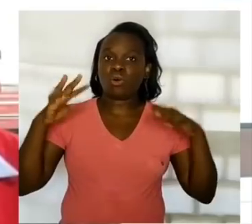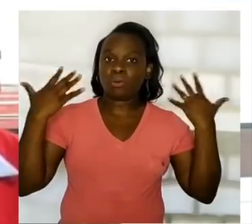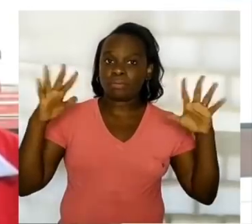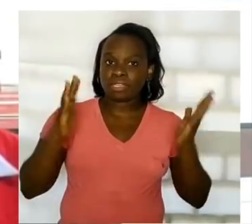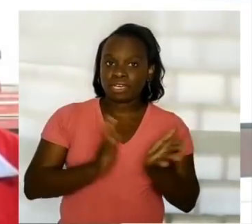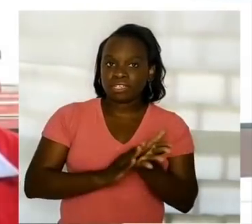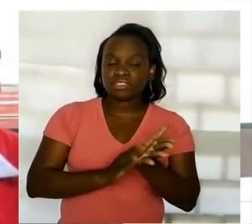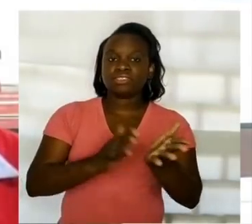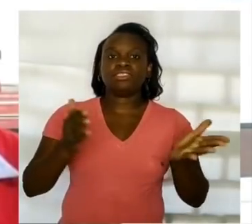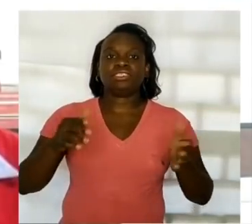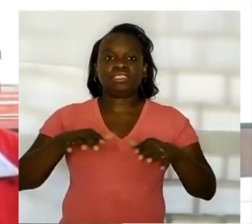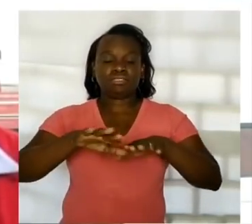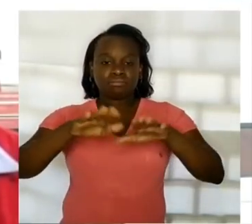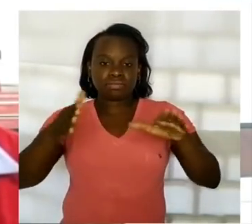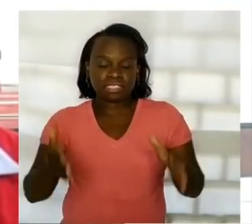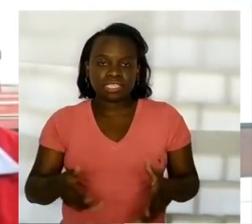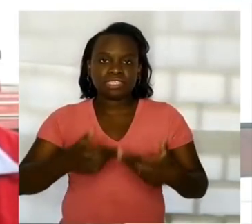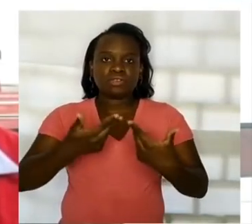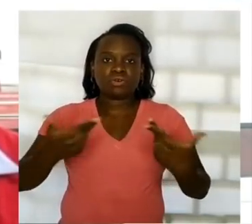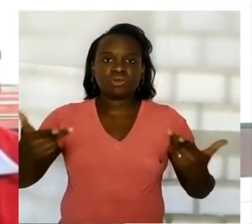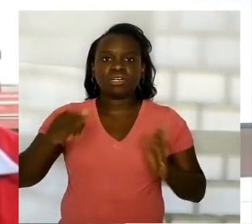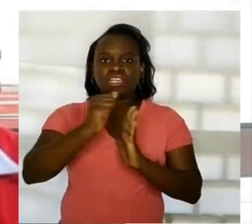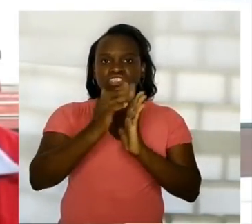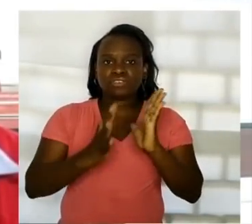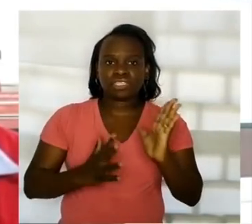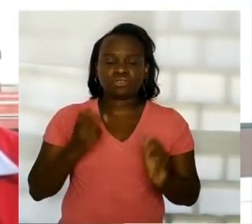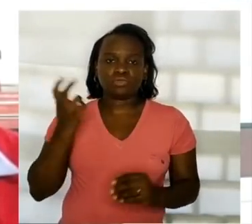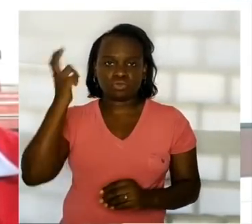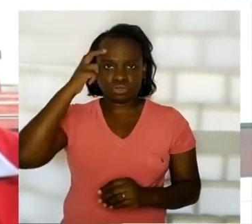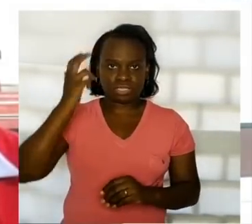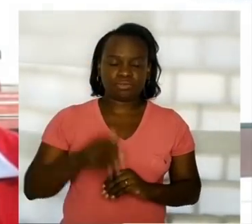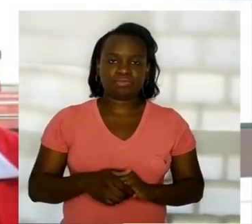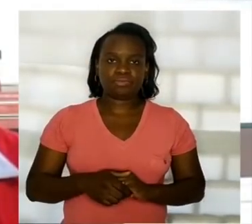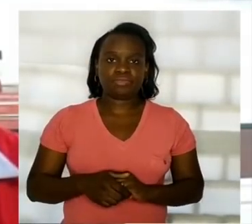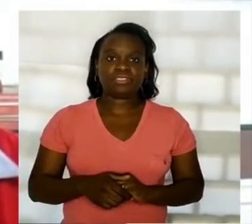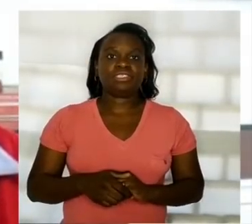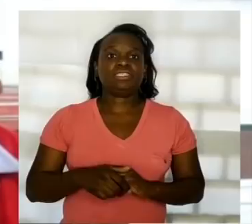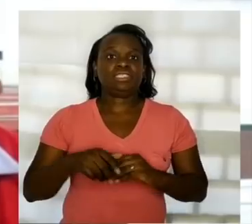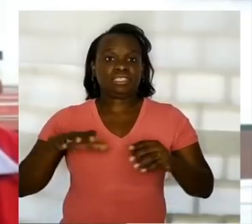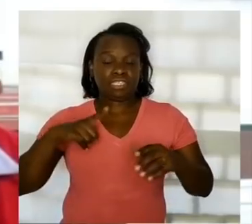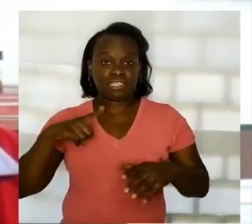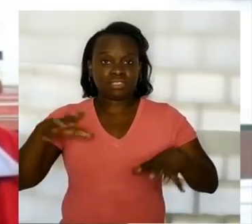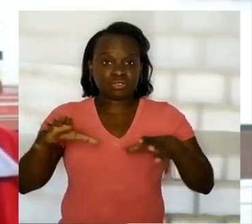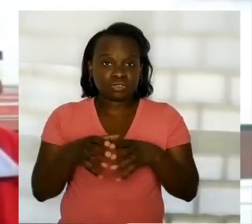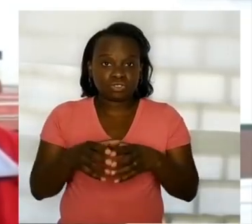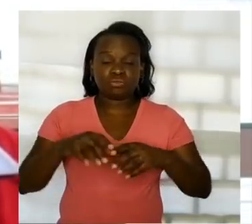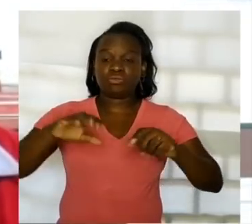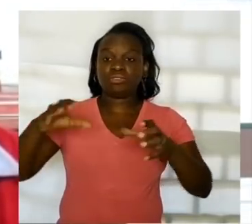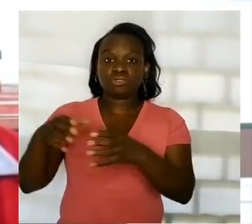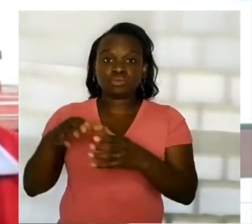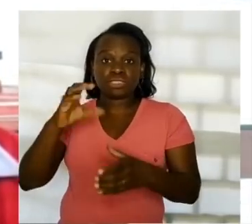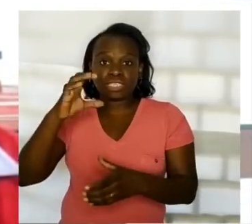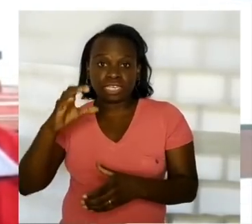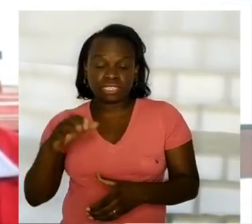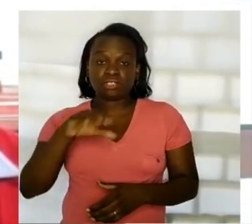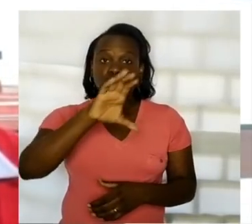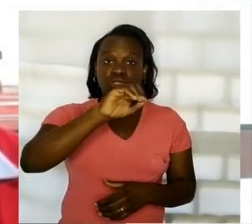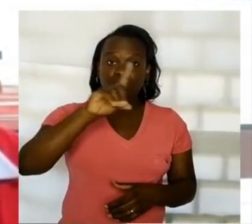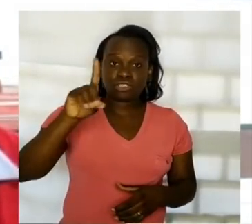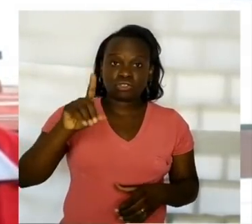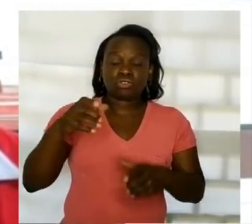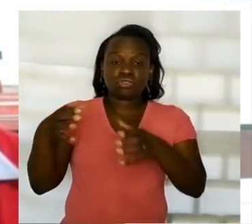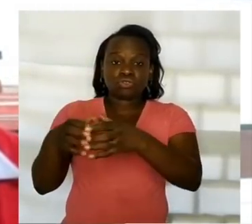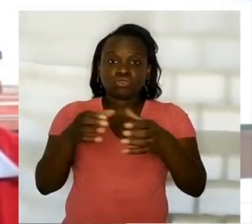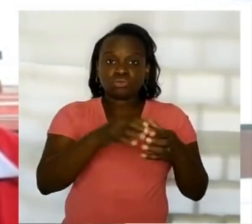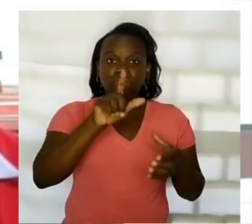conferências, homenagens, mesas e outras atividades culturais. pareceristas, comitê científico